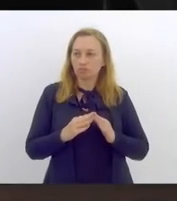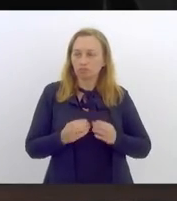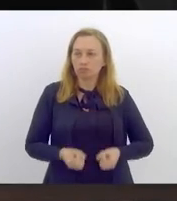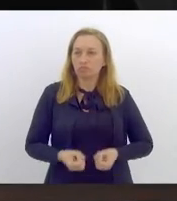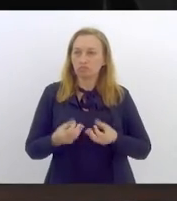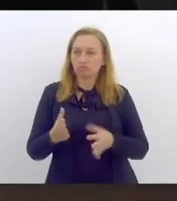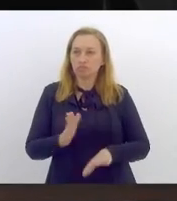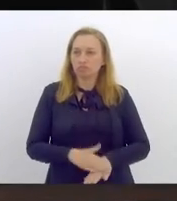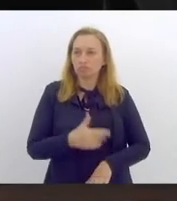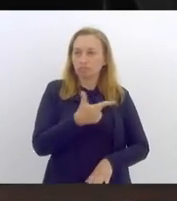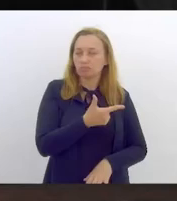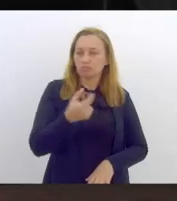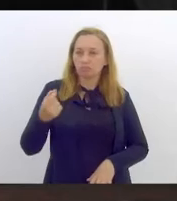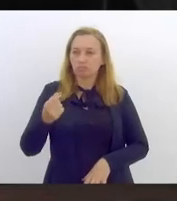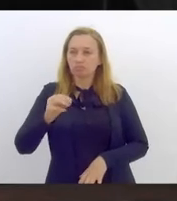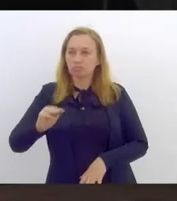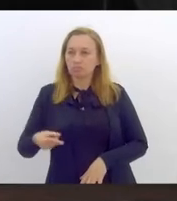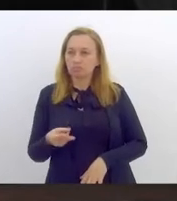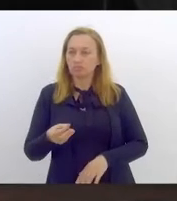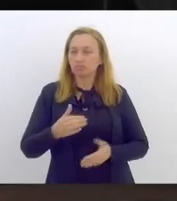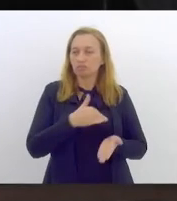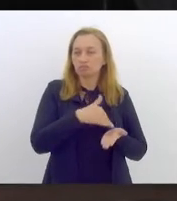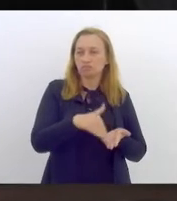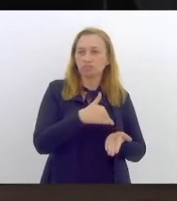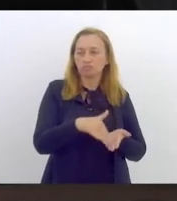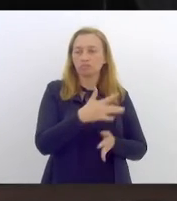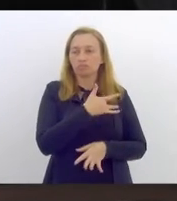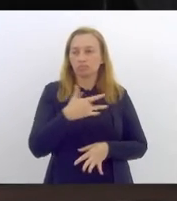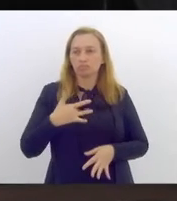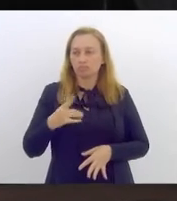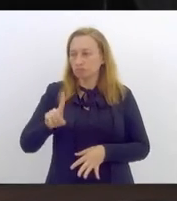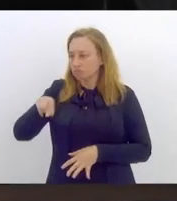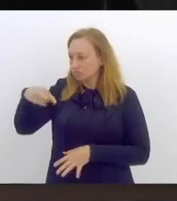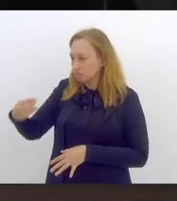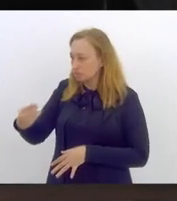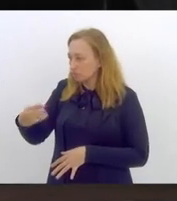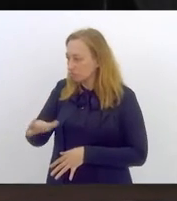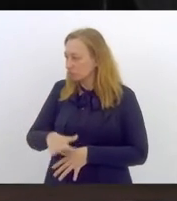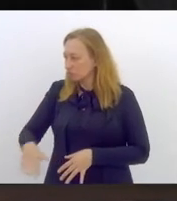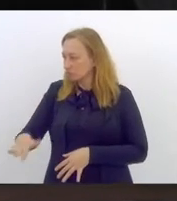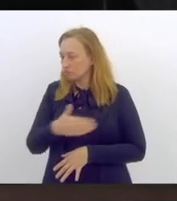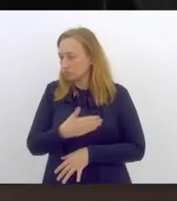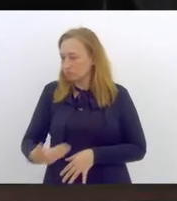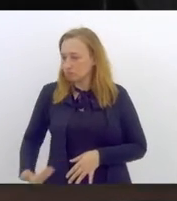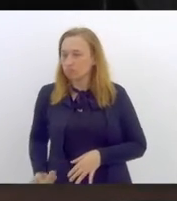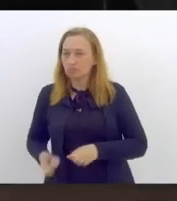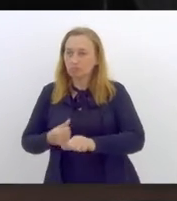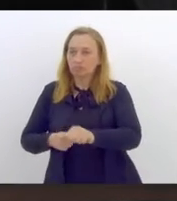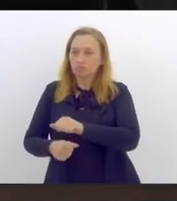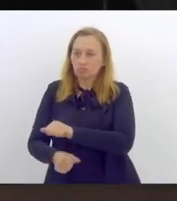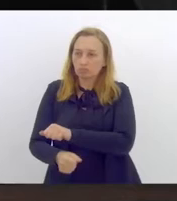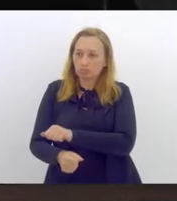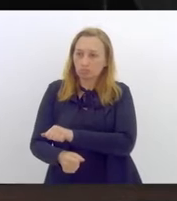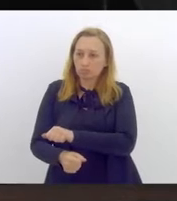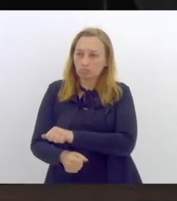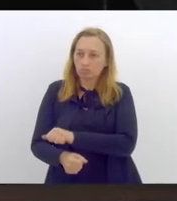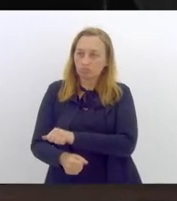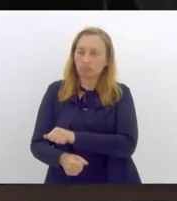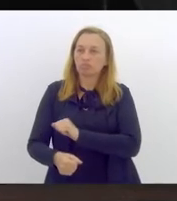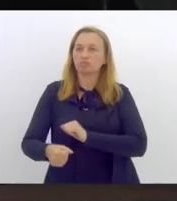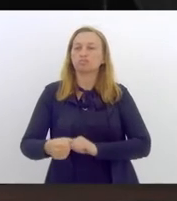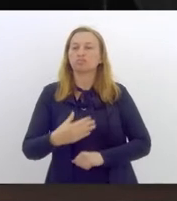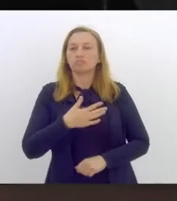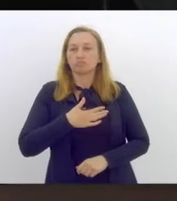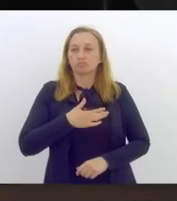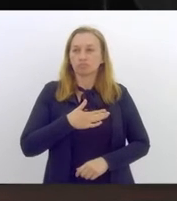mais de 200 milhões à Secretaria de Saúde e a outras áreas do governo para investimento em